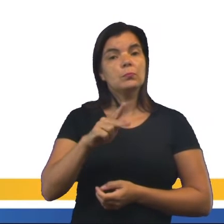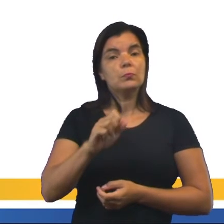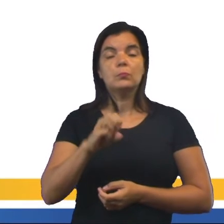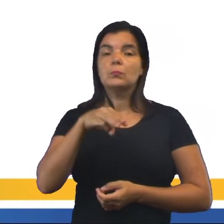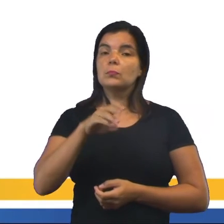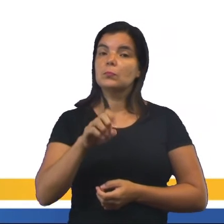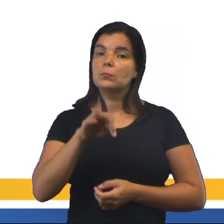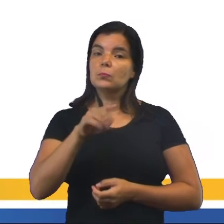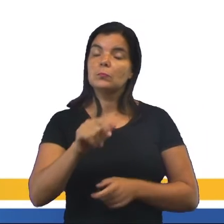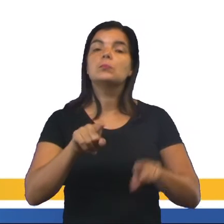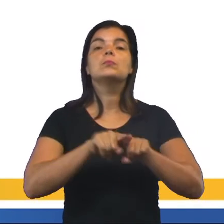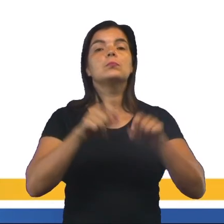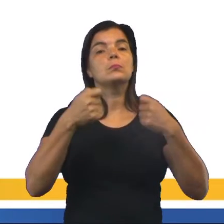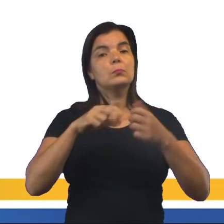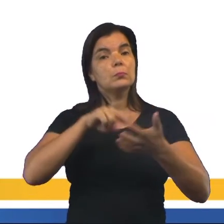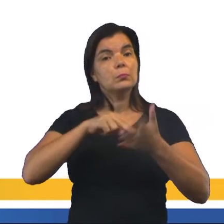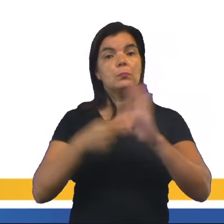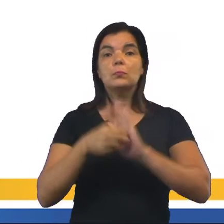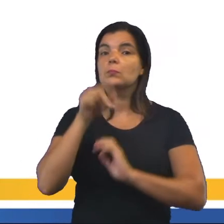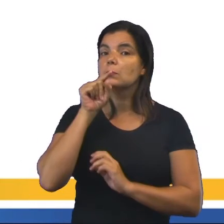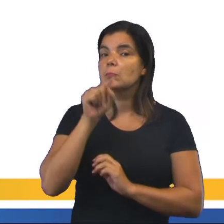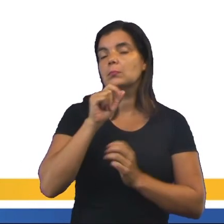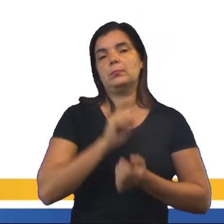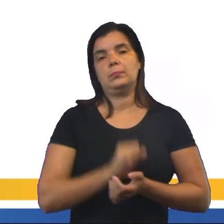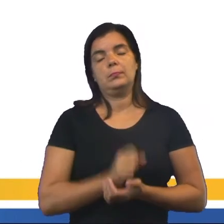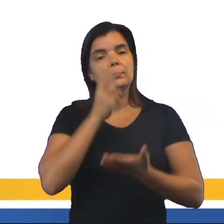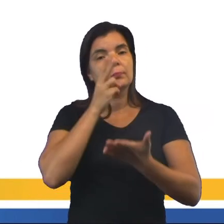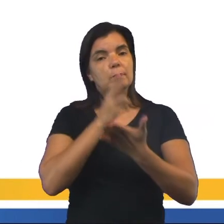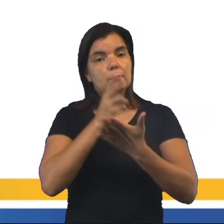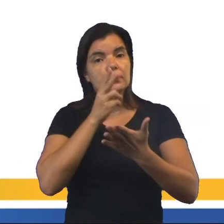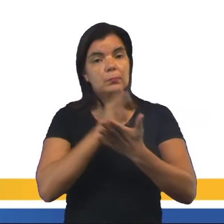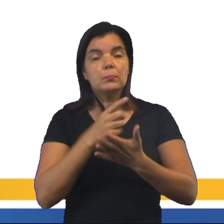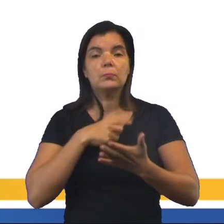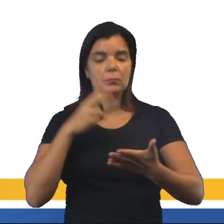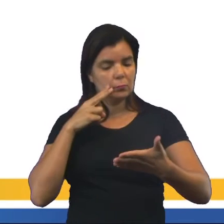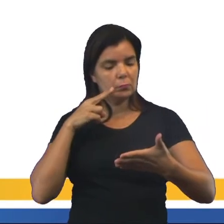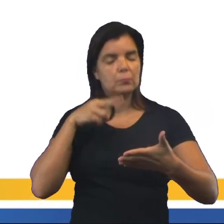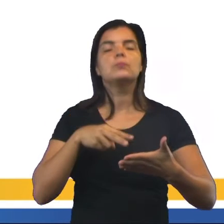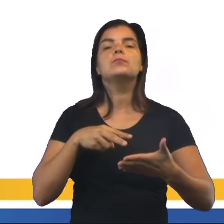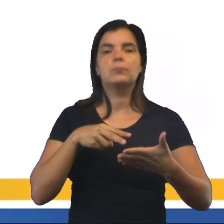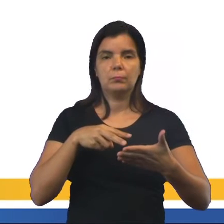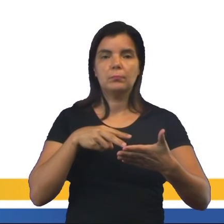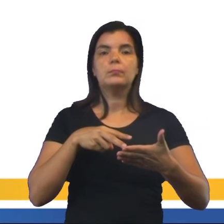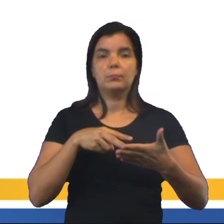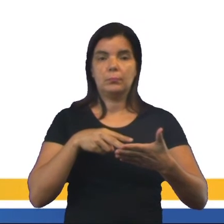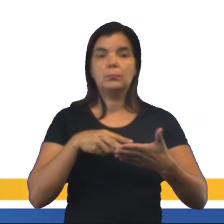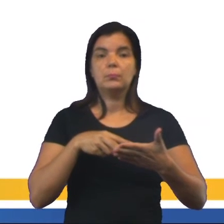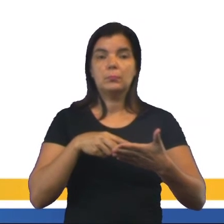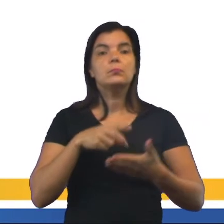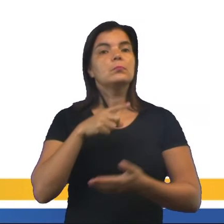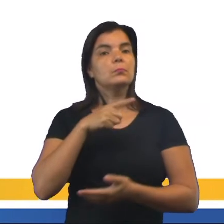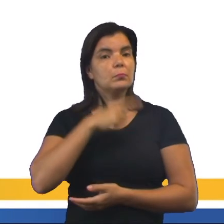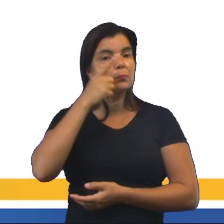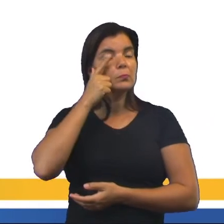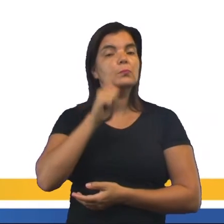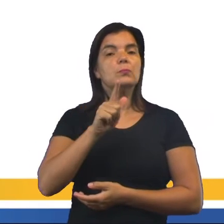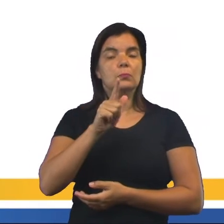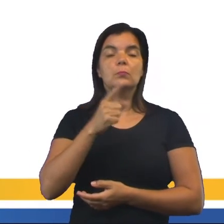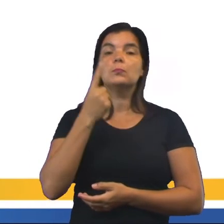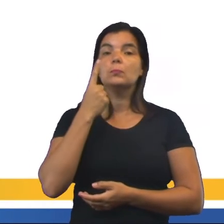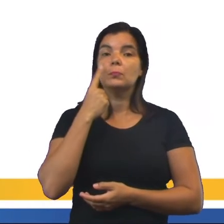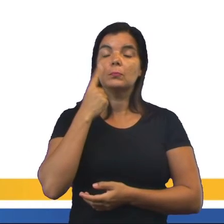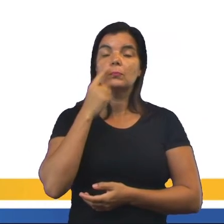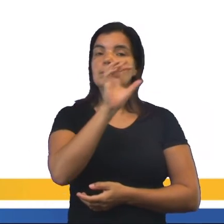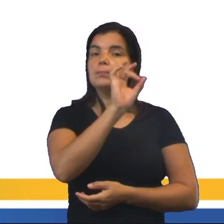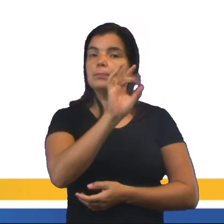deve fazer sentido para você, para que sempre que bater o olho, né, ler o mapa, você consiga